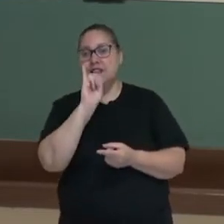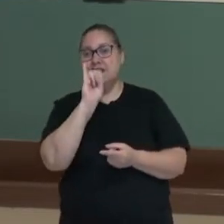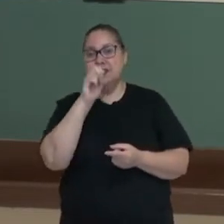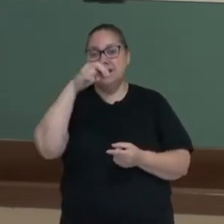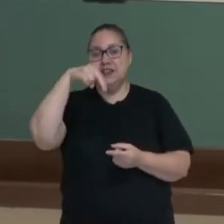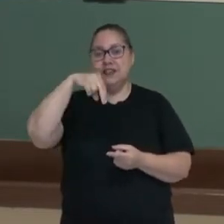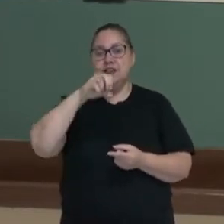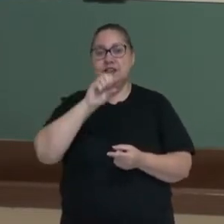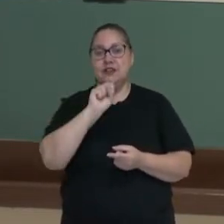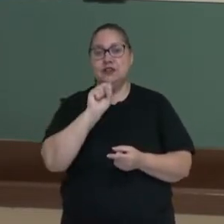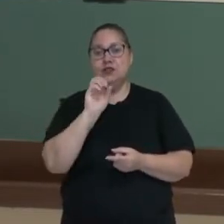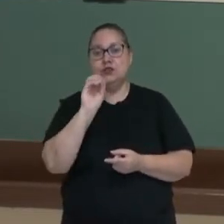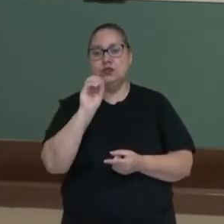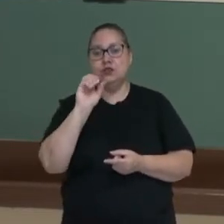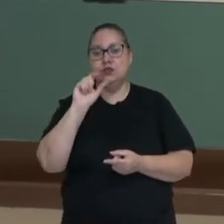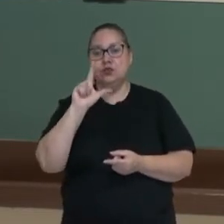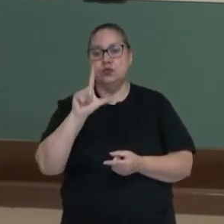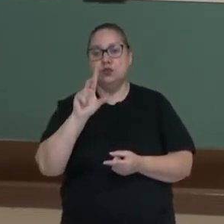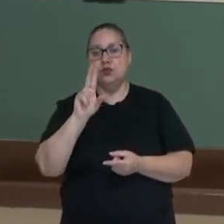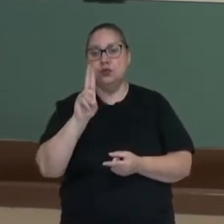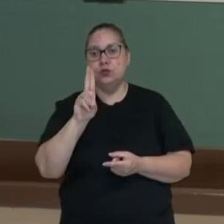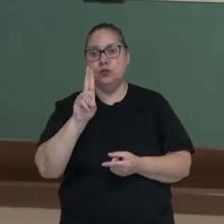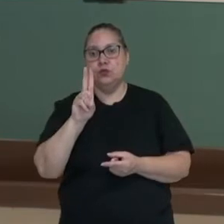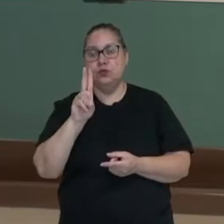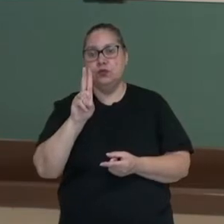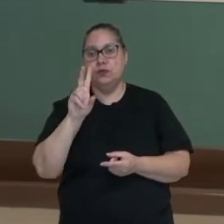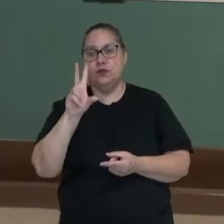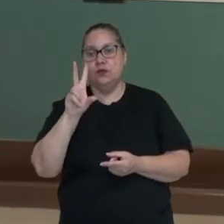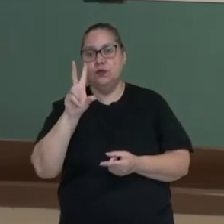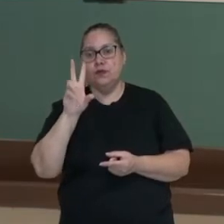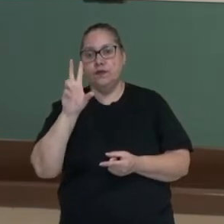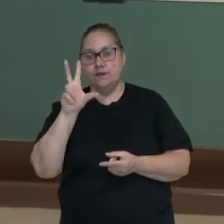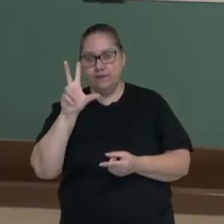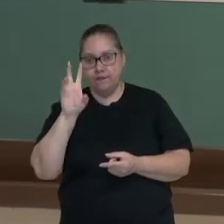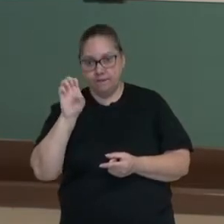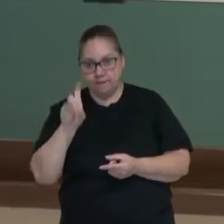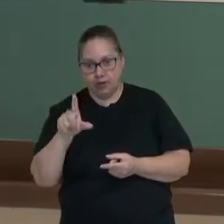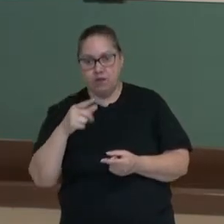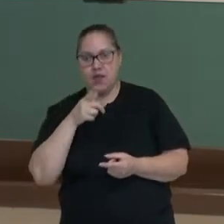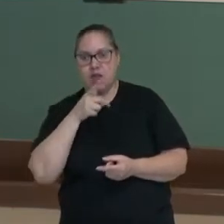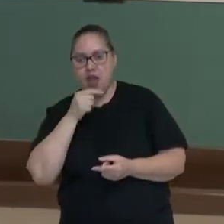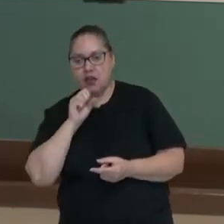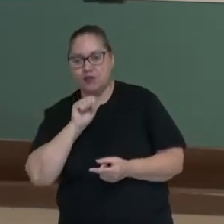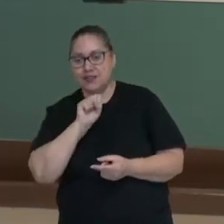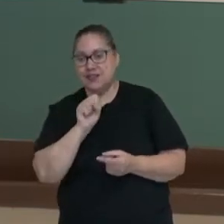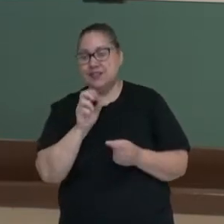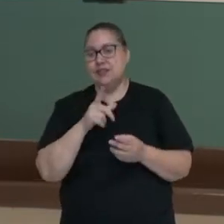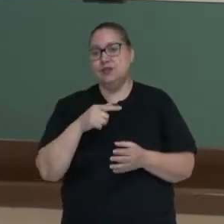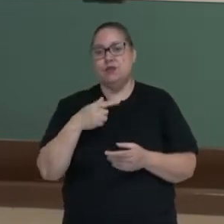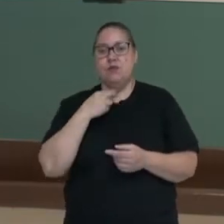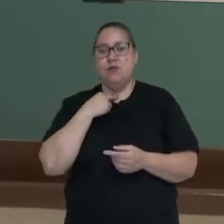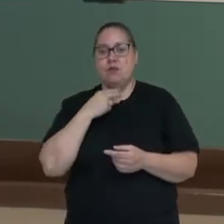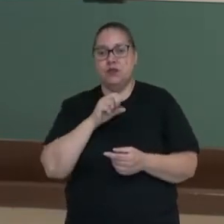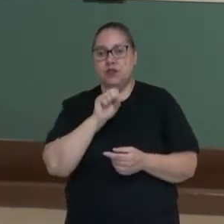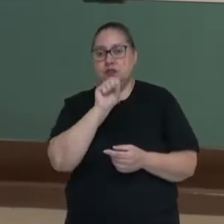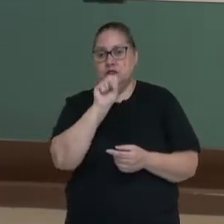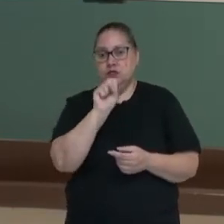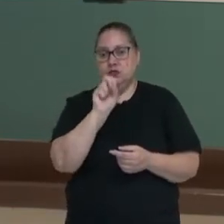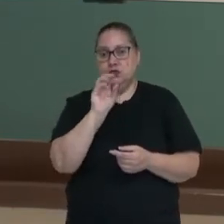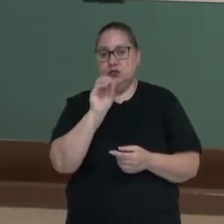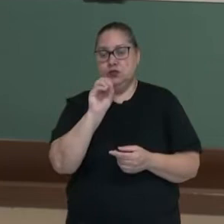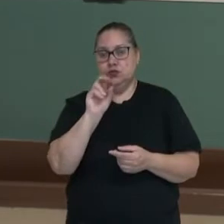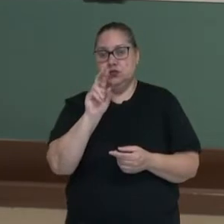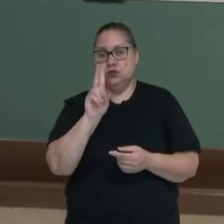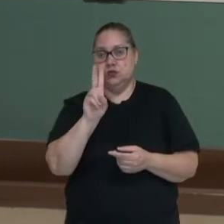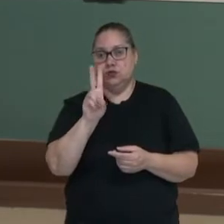insolúveis em água. Se solúvel é dissolver, vamos pensar no